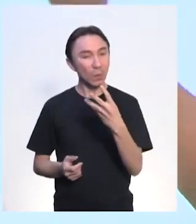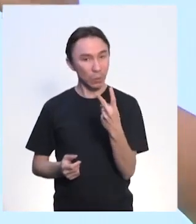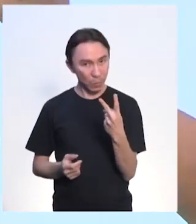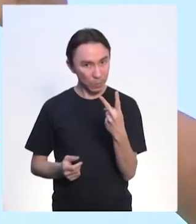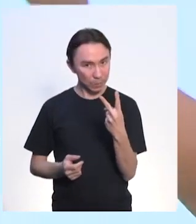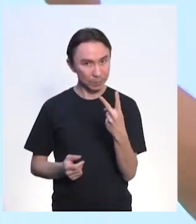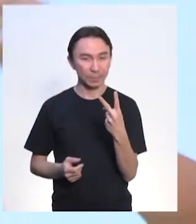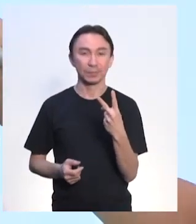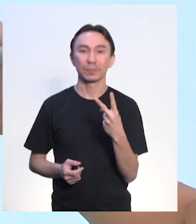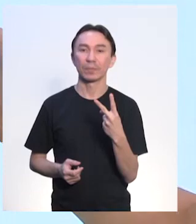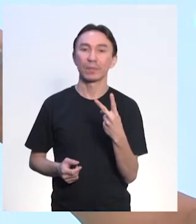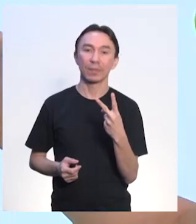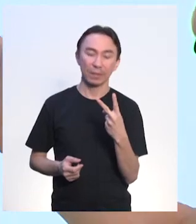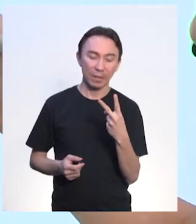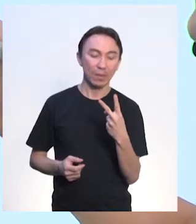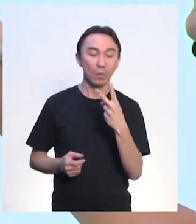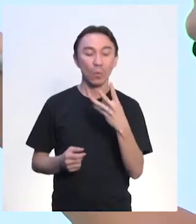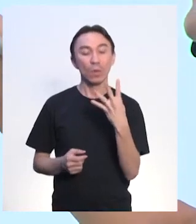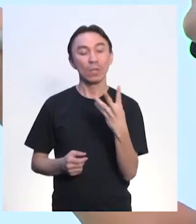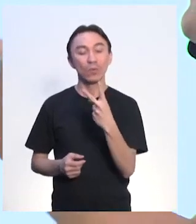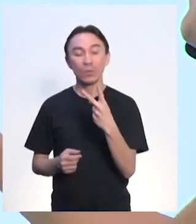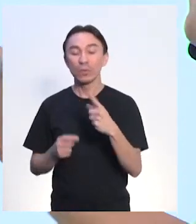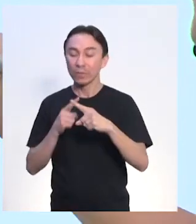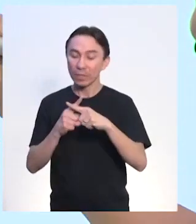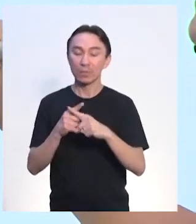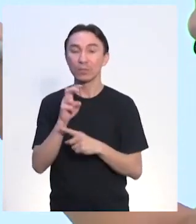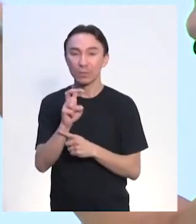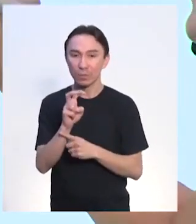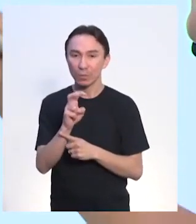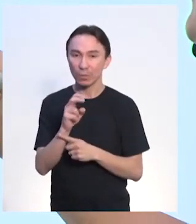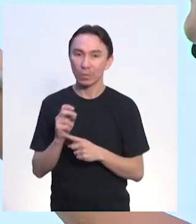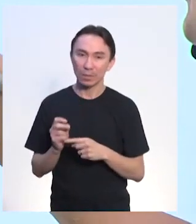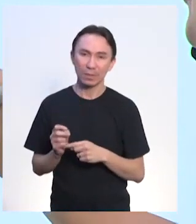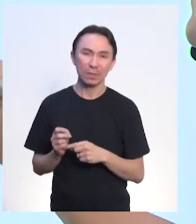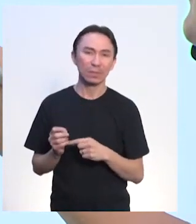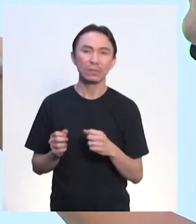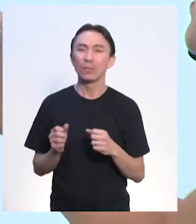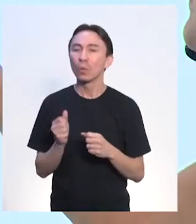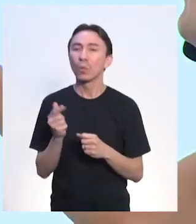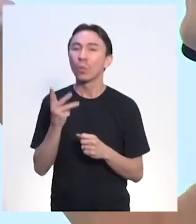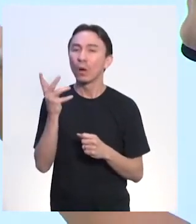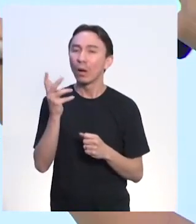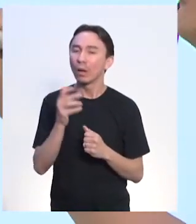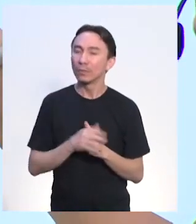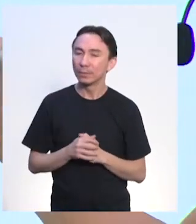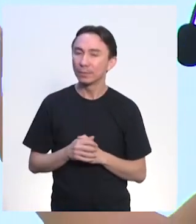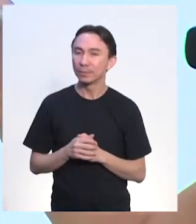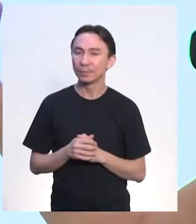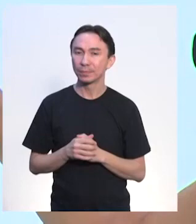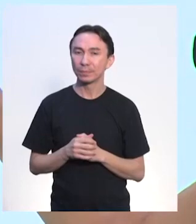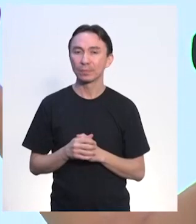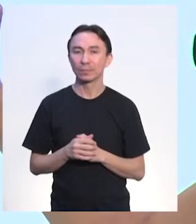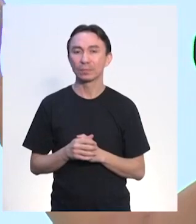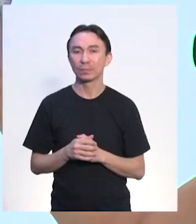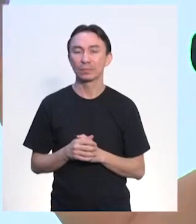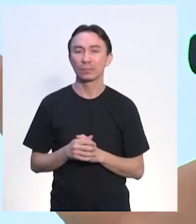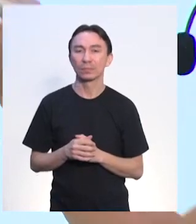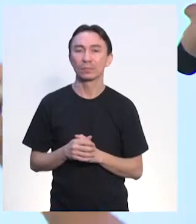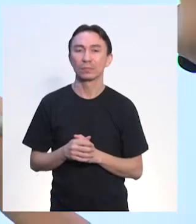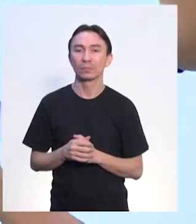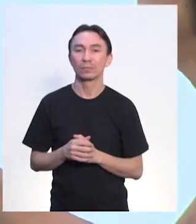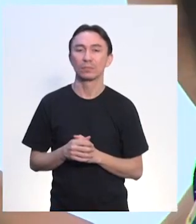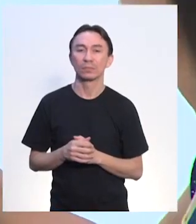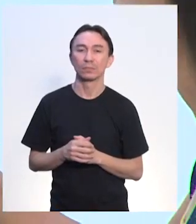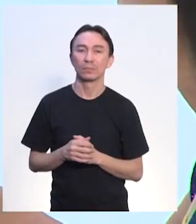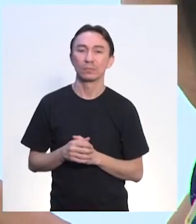42. 42 vezes 5. 5 vezes 2, 10, vai 1. 5 vezes 4,